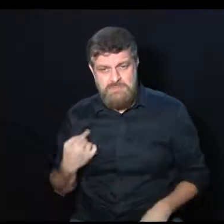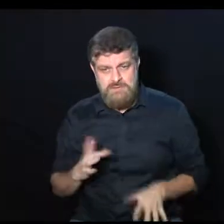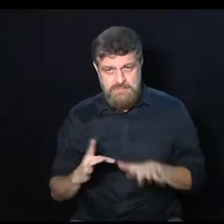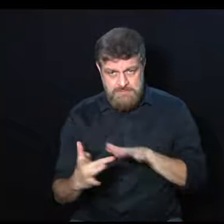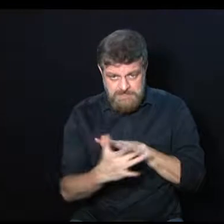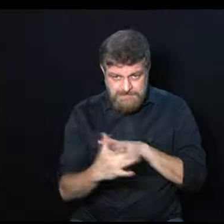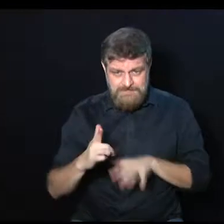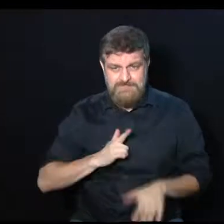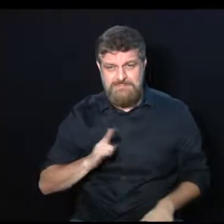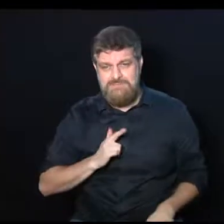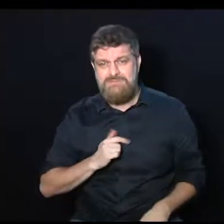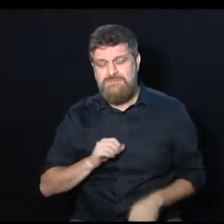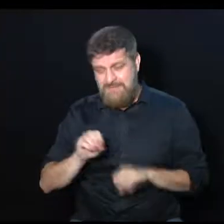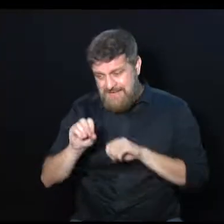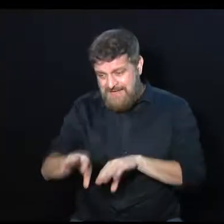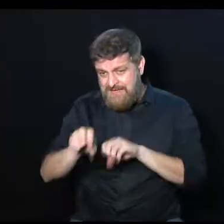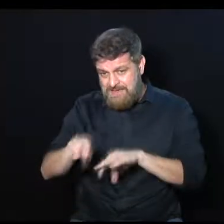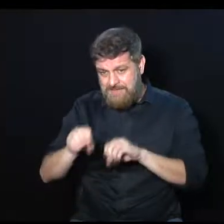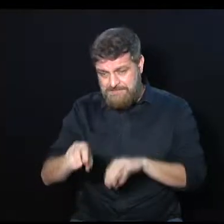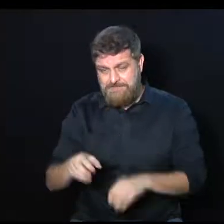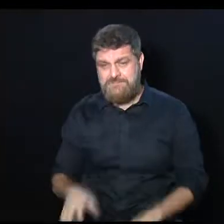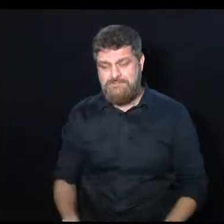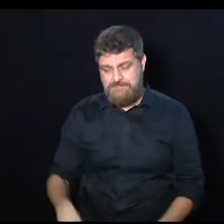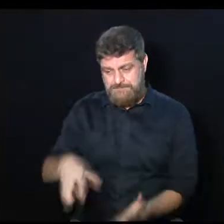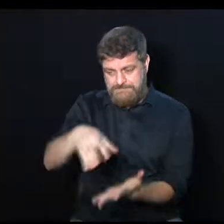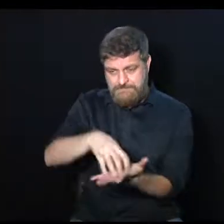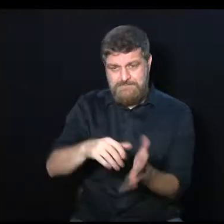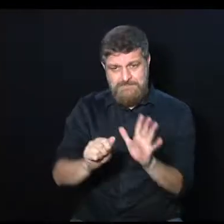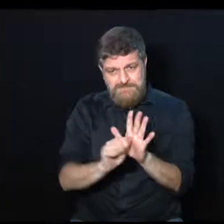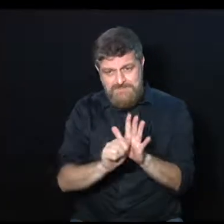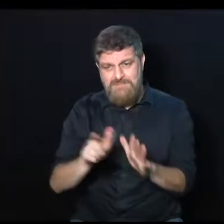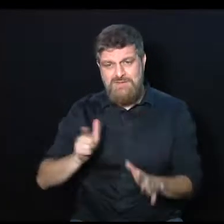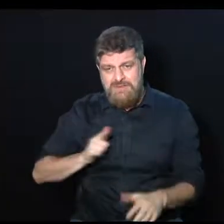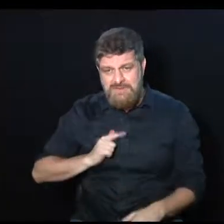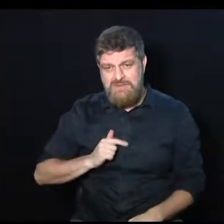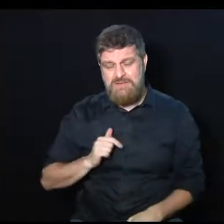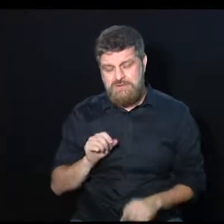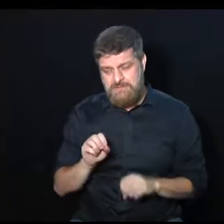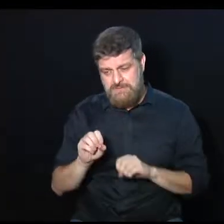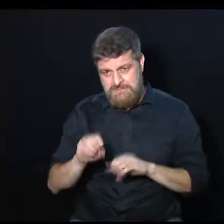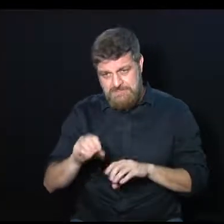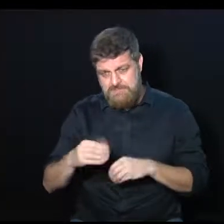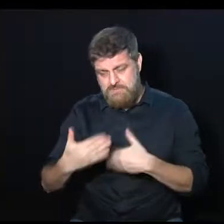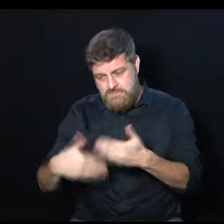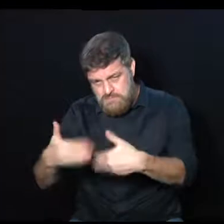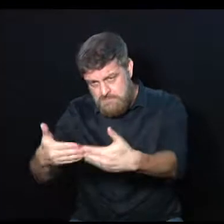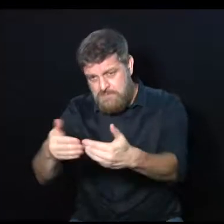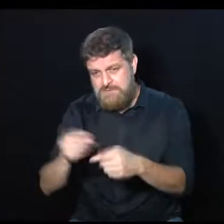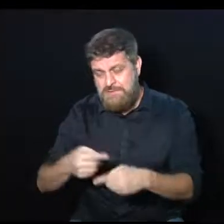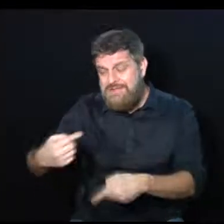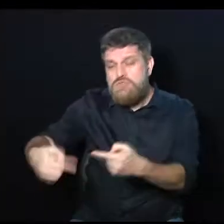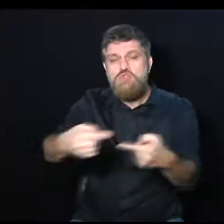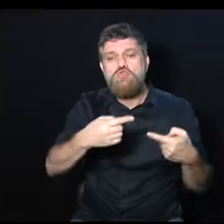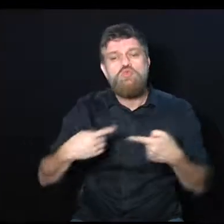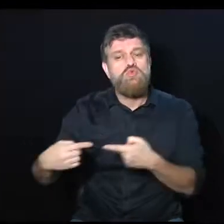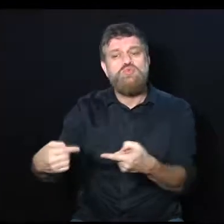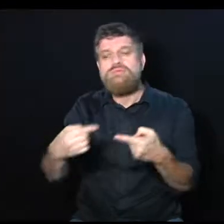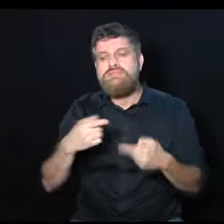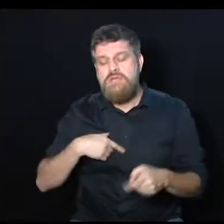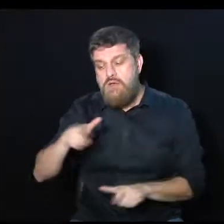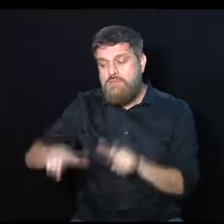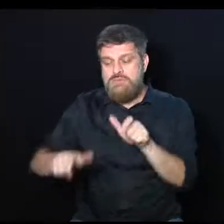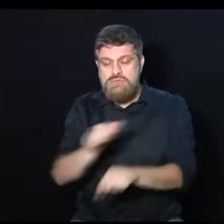próprio serviço, são aulas que são dadas, educação continuada com o que a gente chama de Journal Club, de discussão de trabalhos mais